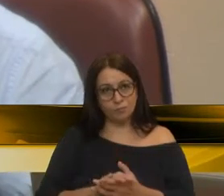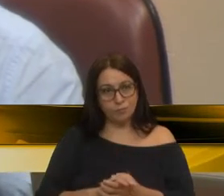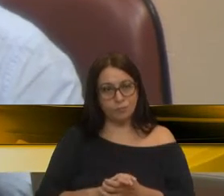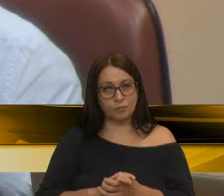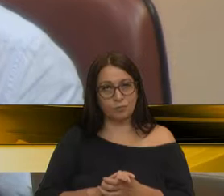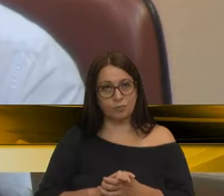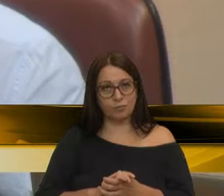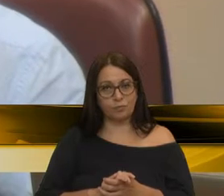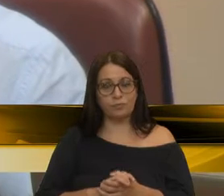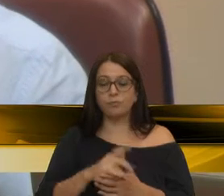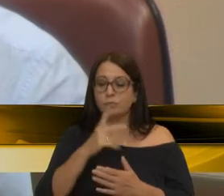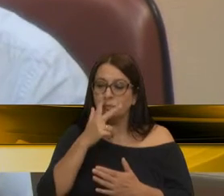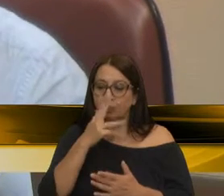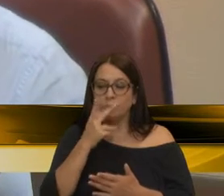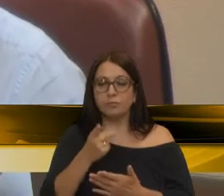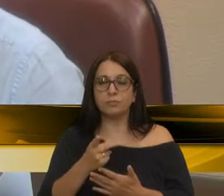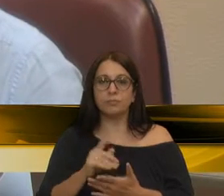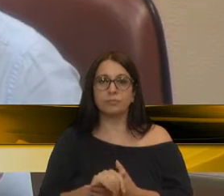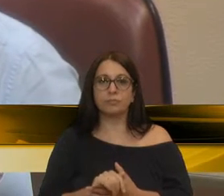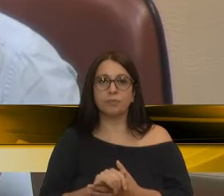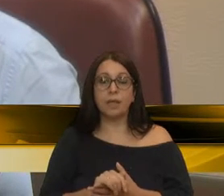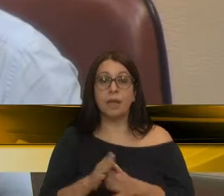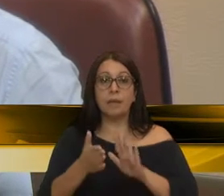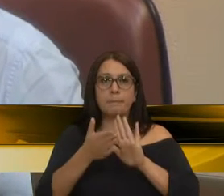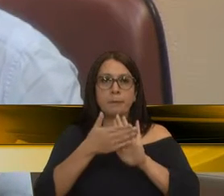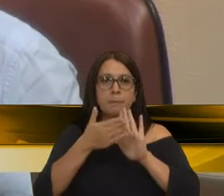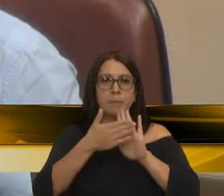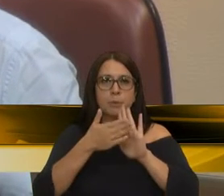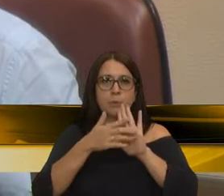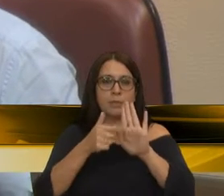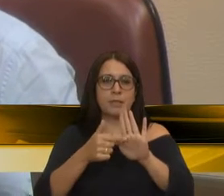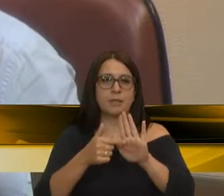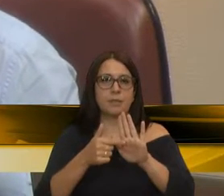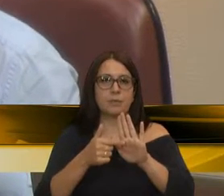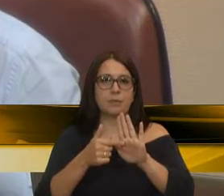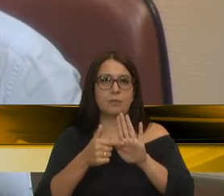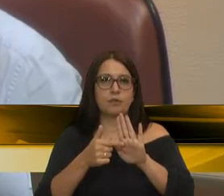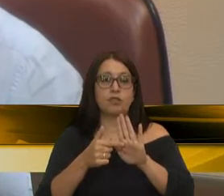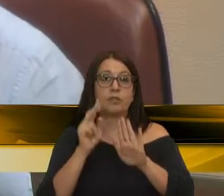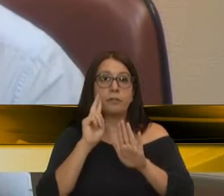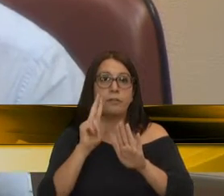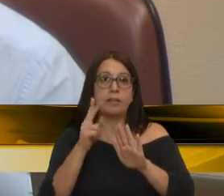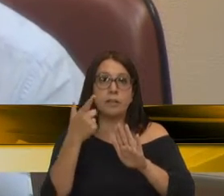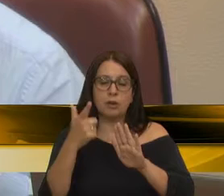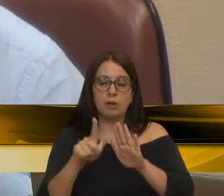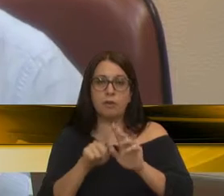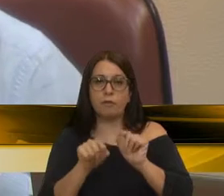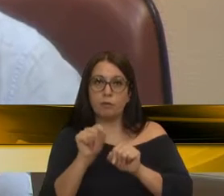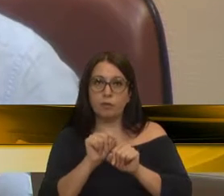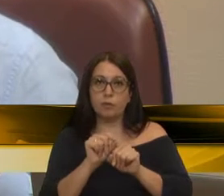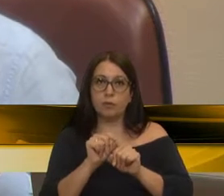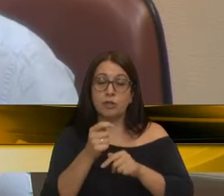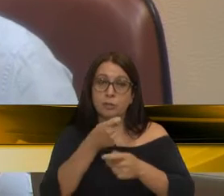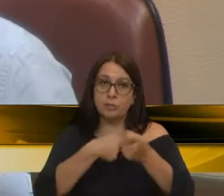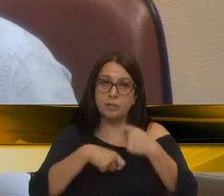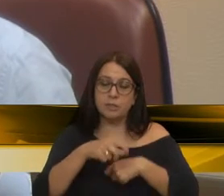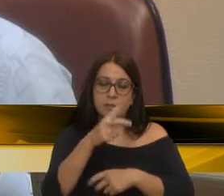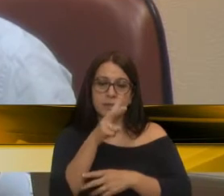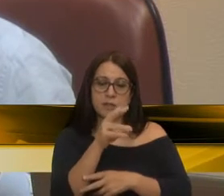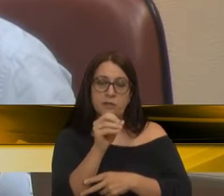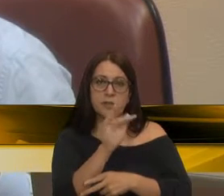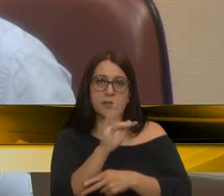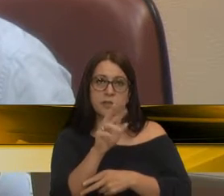na mesma esteira a proposição de regime reexame administrativo que fiz em 20 de fevereiro